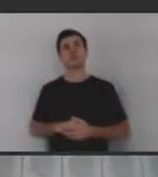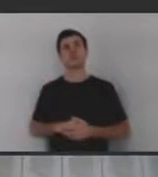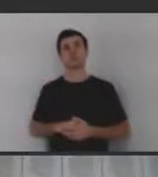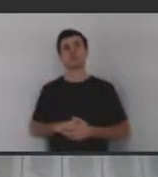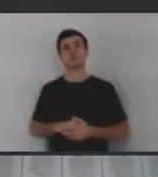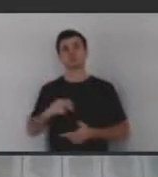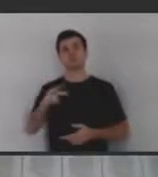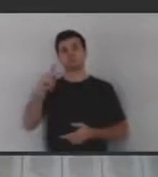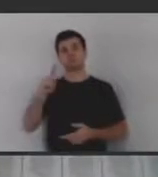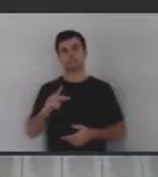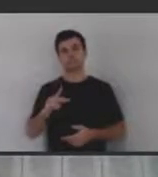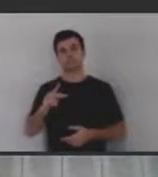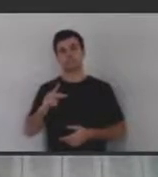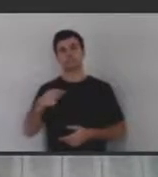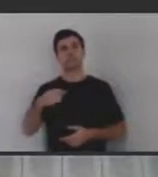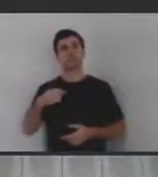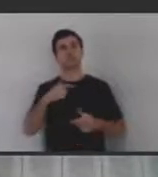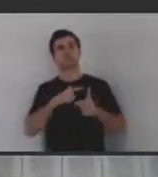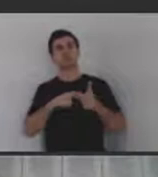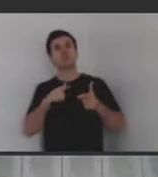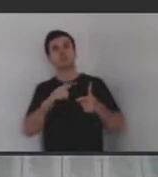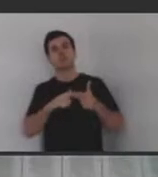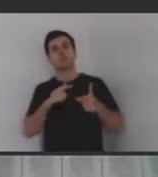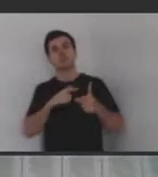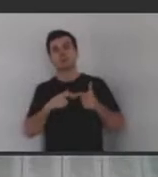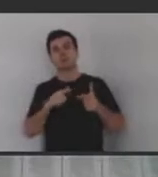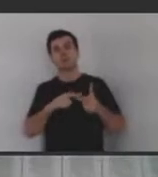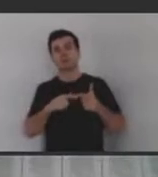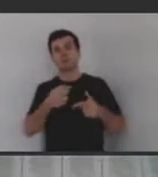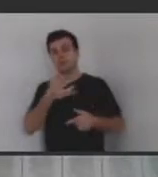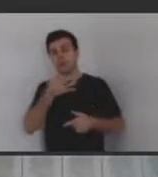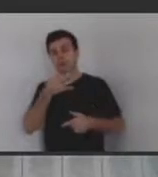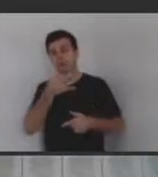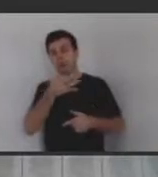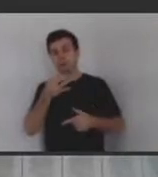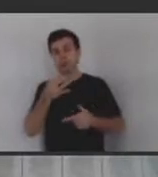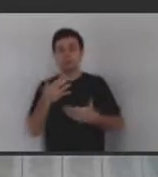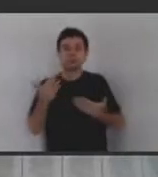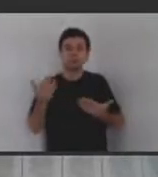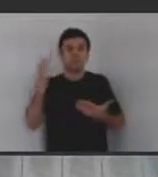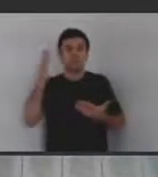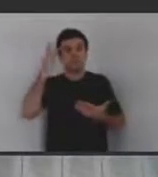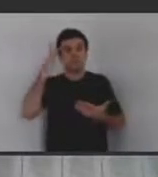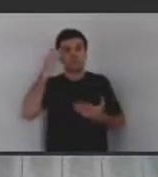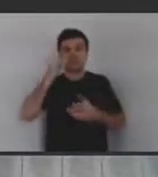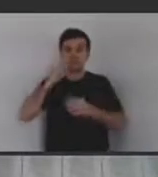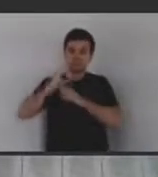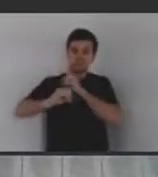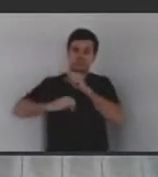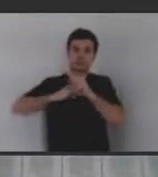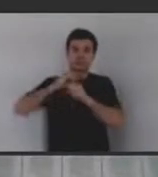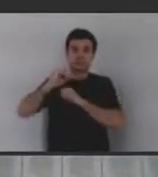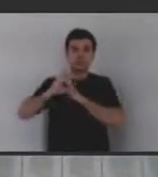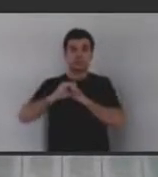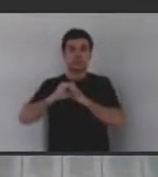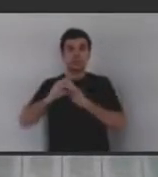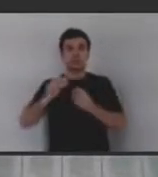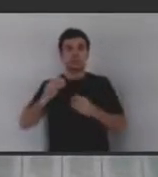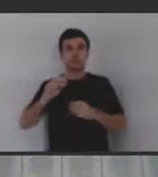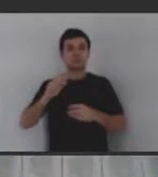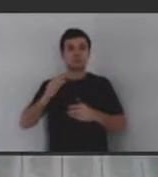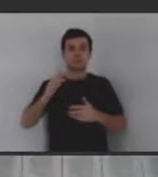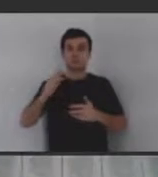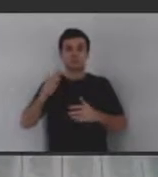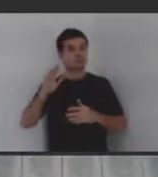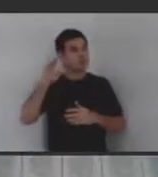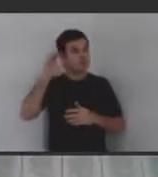Presidente, o meu áudio está muito ruim hoje. Eu não sei se é a minha internet aqui, mas eu acho que eu nem ouvi o senhor passar o